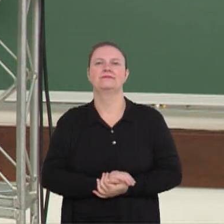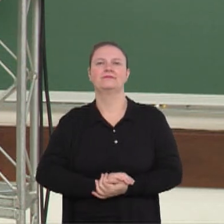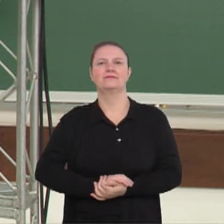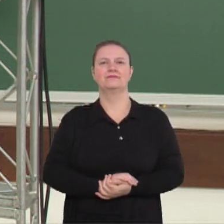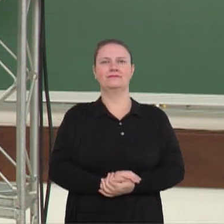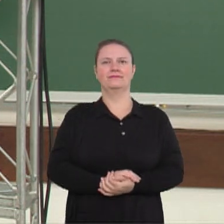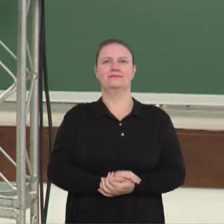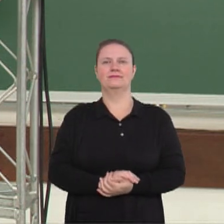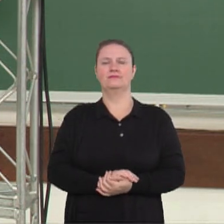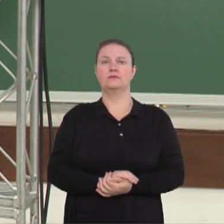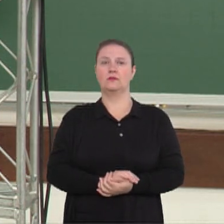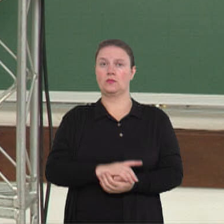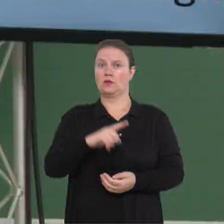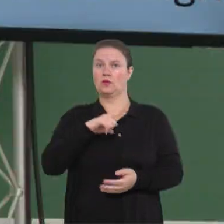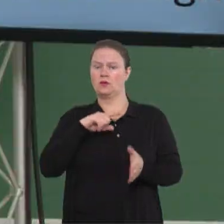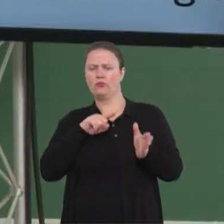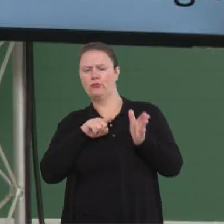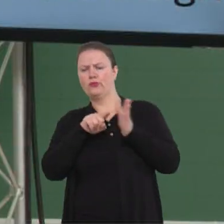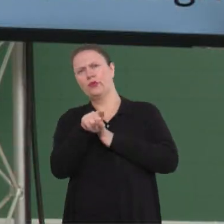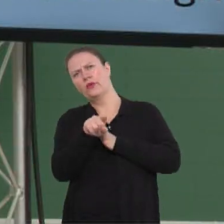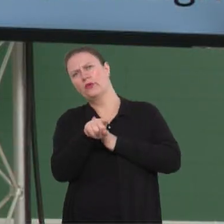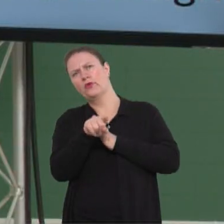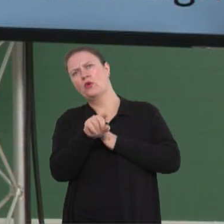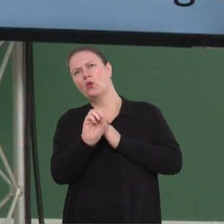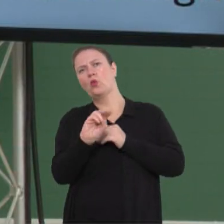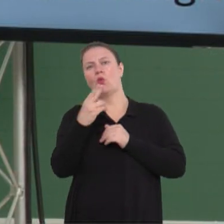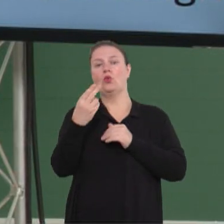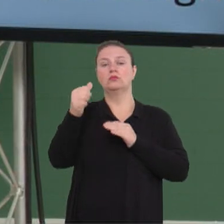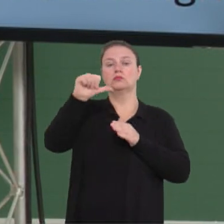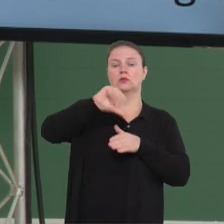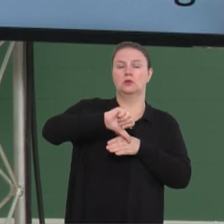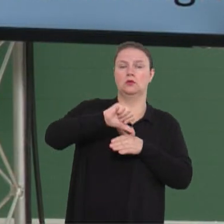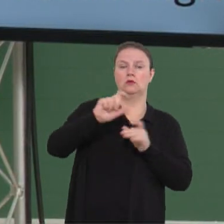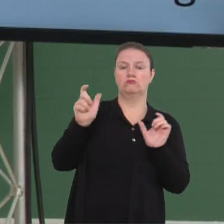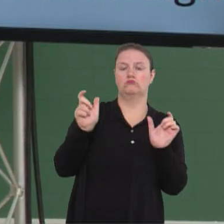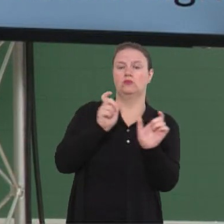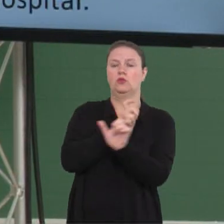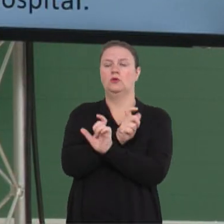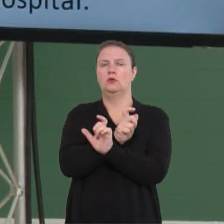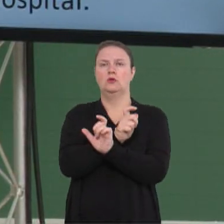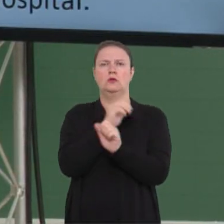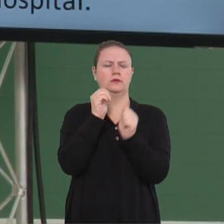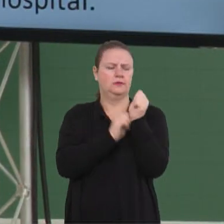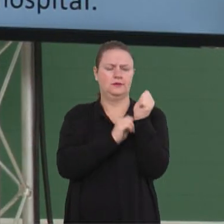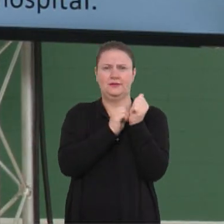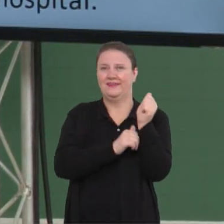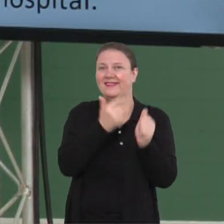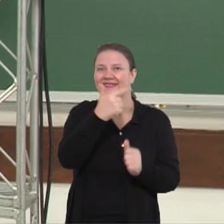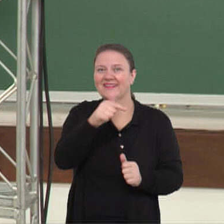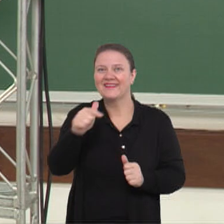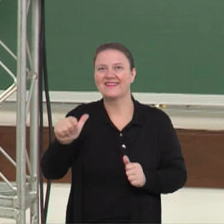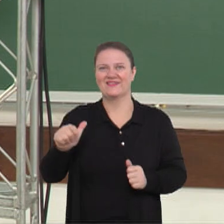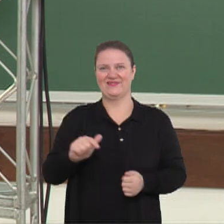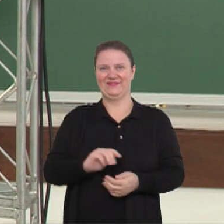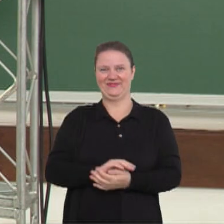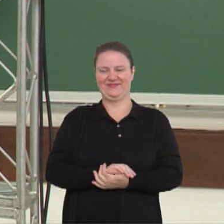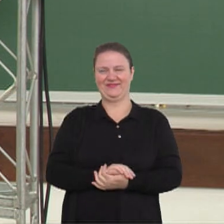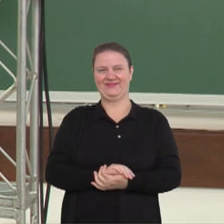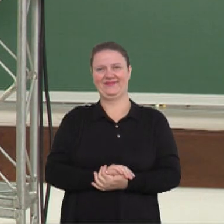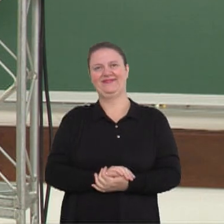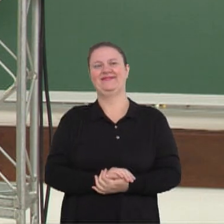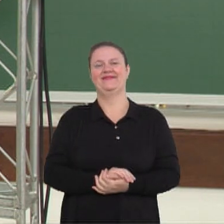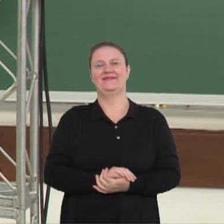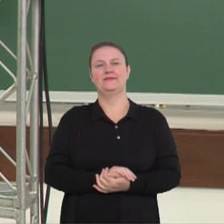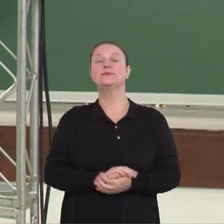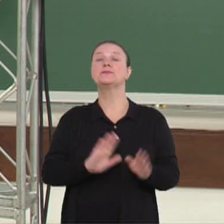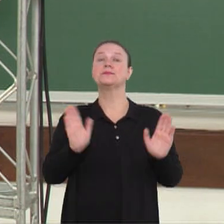não é a forma de pergunta ea negativa só você inverter não tem mistério vamos seguir aqui é